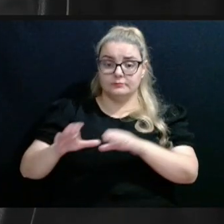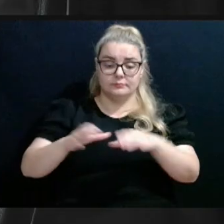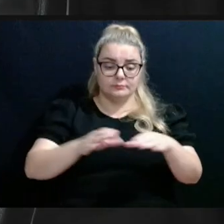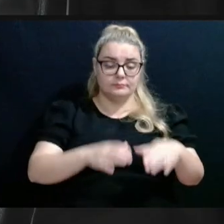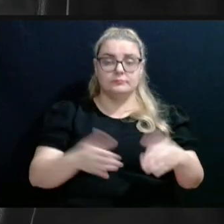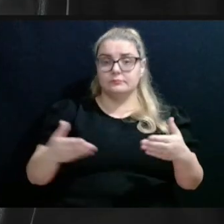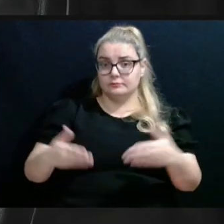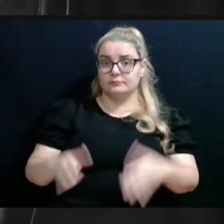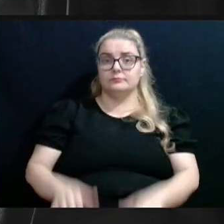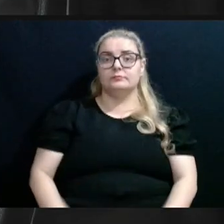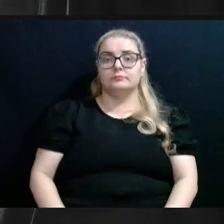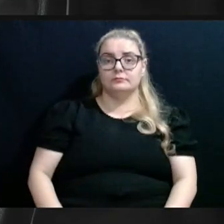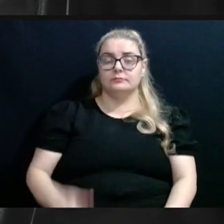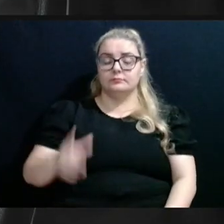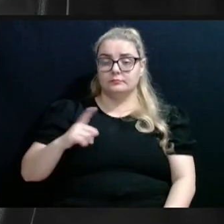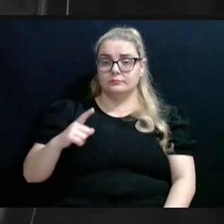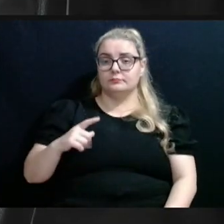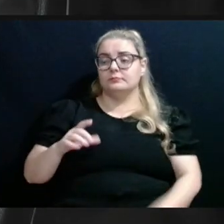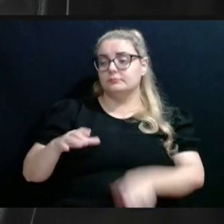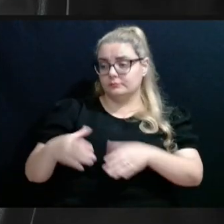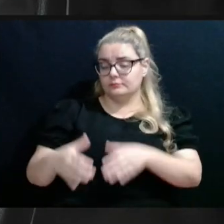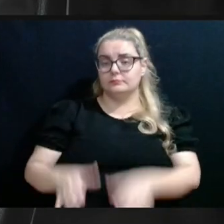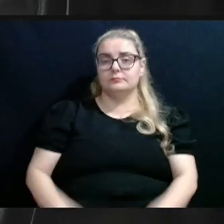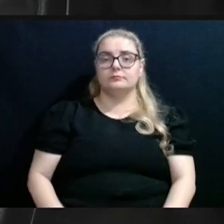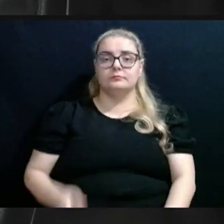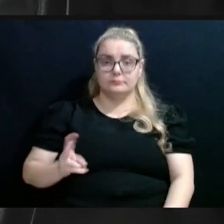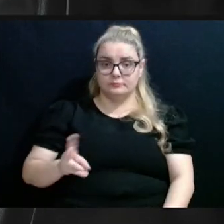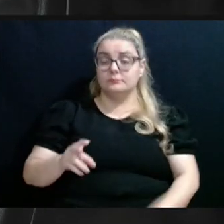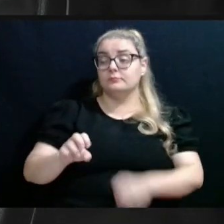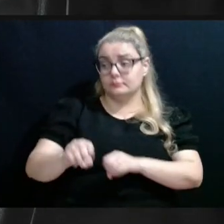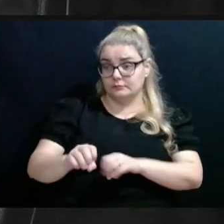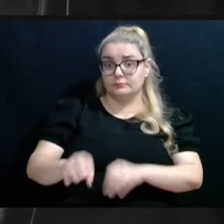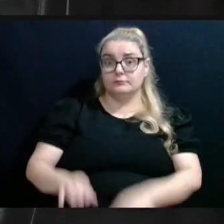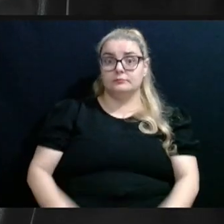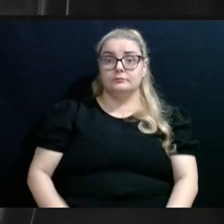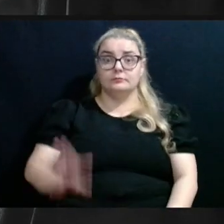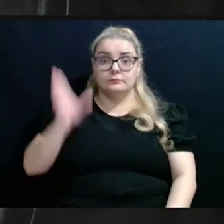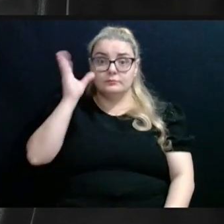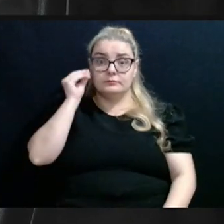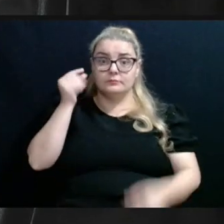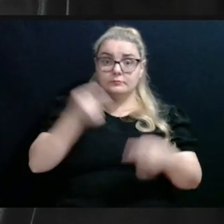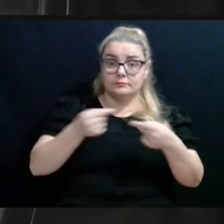estive numa comissão permanente de educação do Benê Lima, agora há pouco, debatendo vários